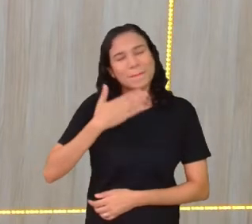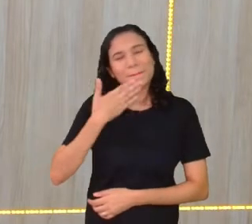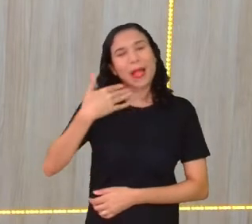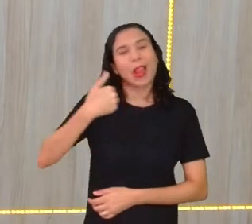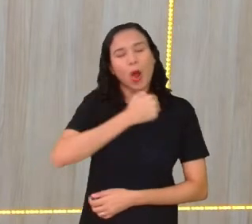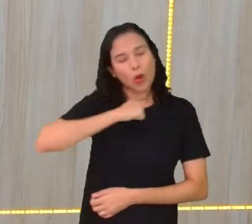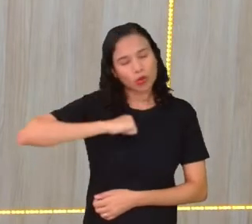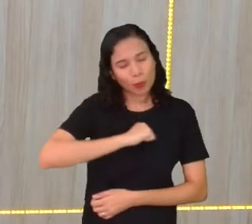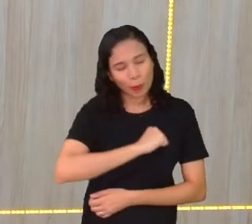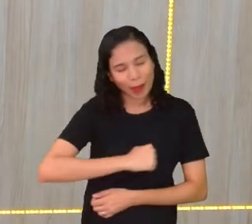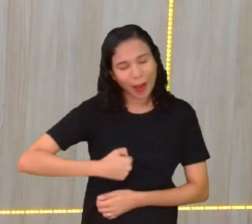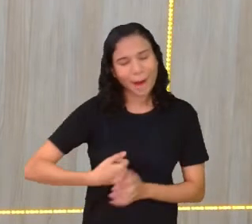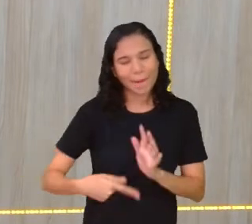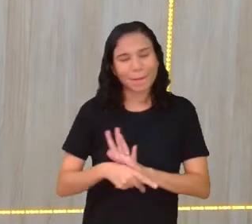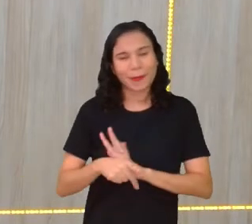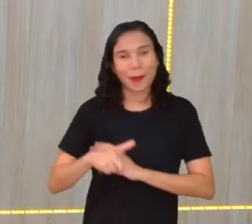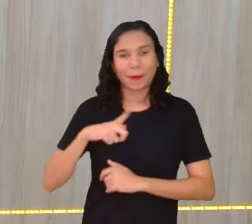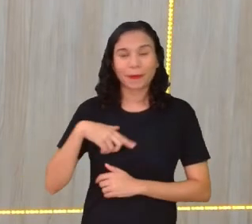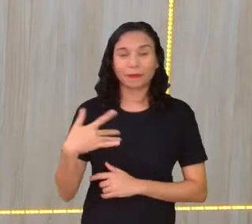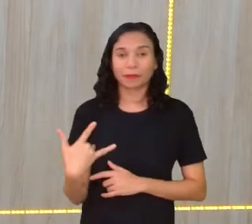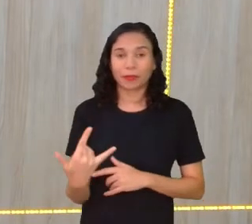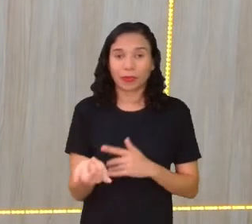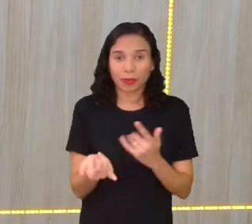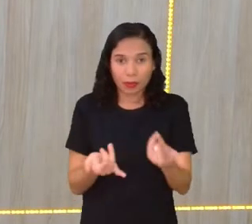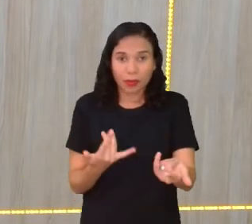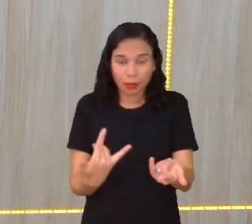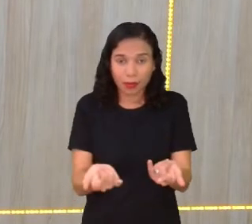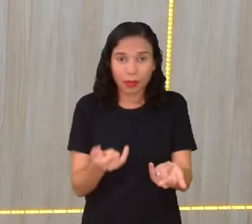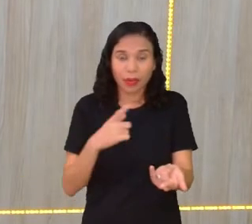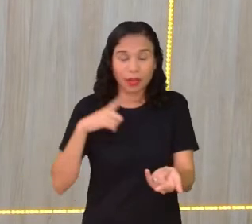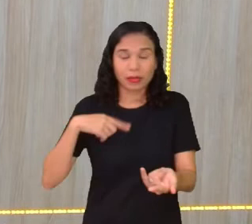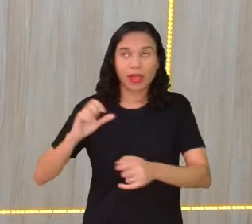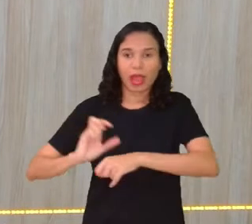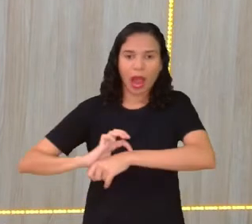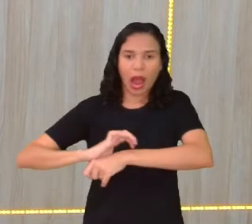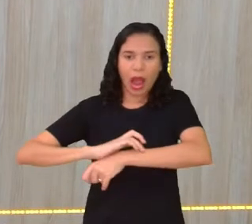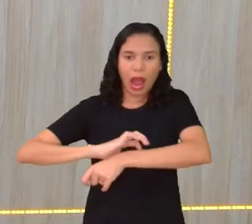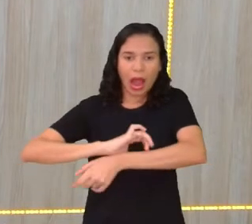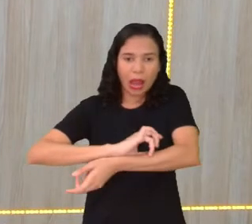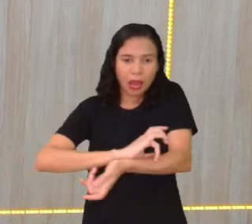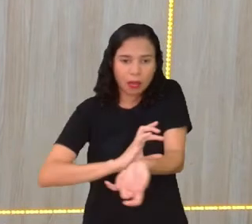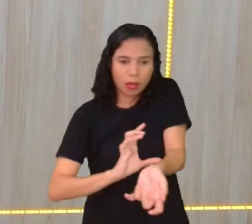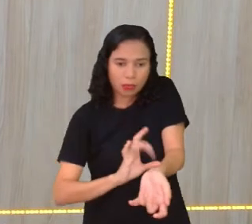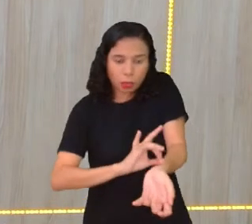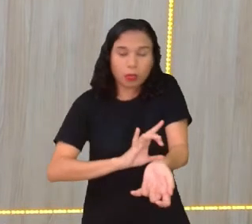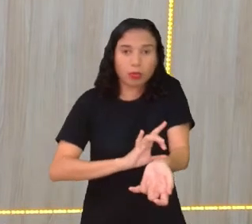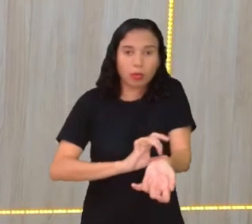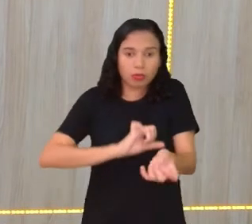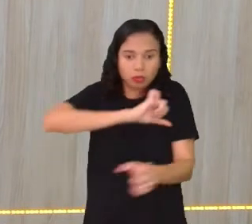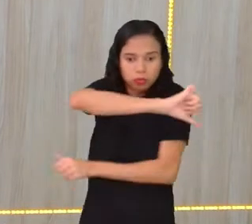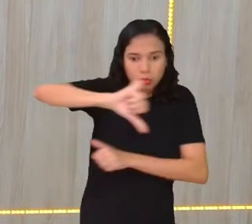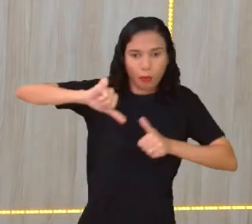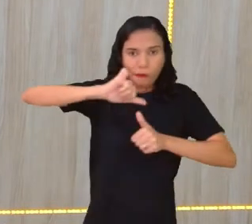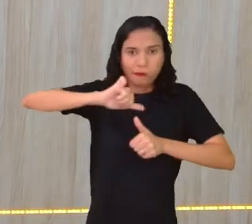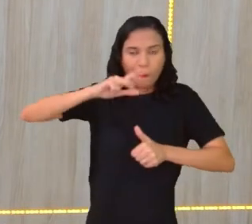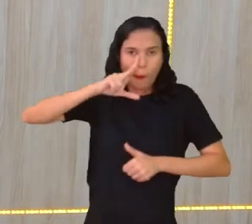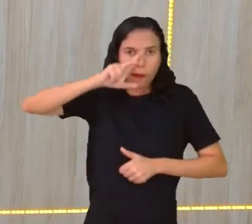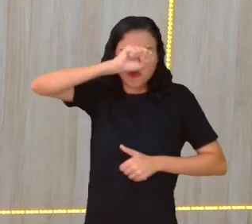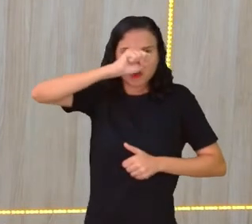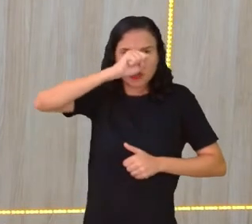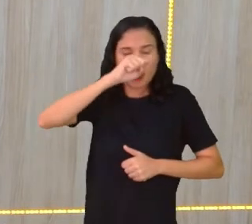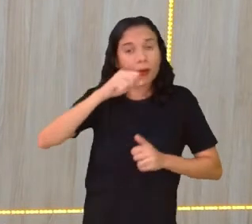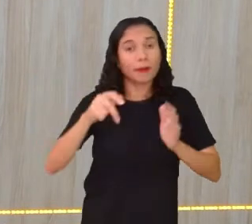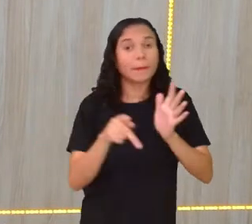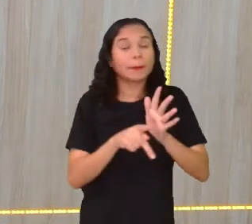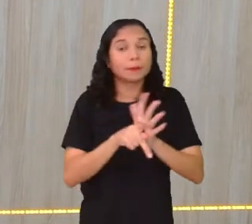dos quadrinhos. Então, nesse sentido, ele recebe a picada ali de uma aranha radioativa, ganha superpoderes, e uma